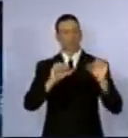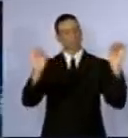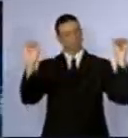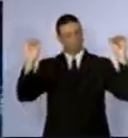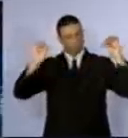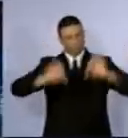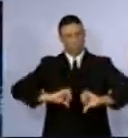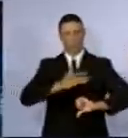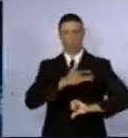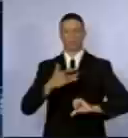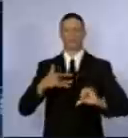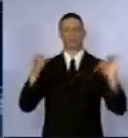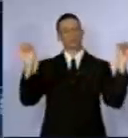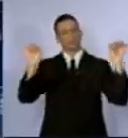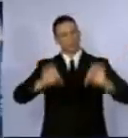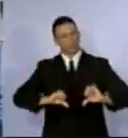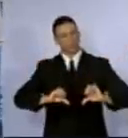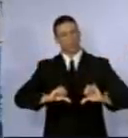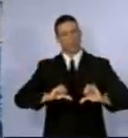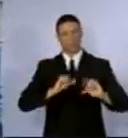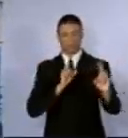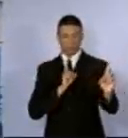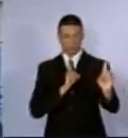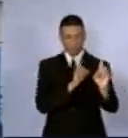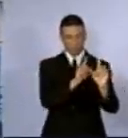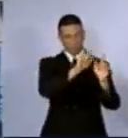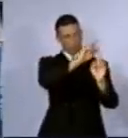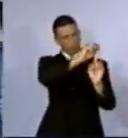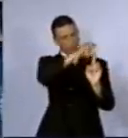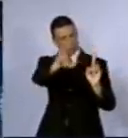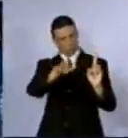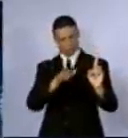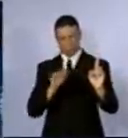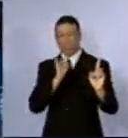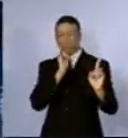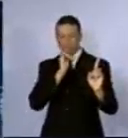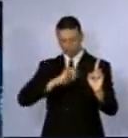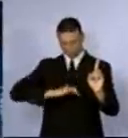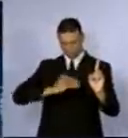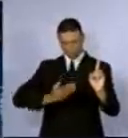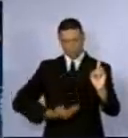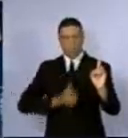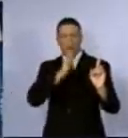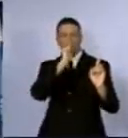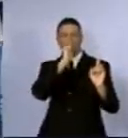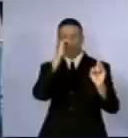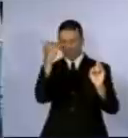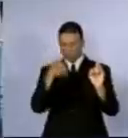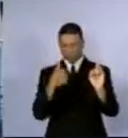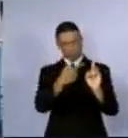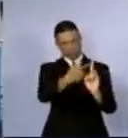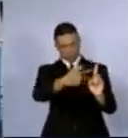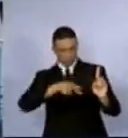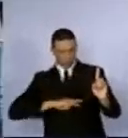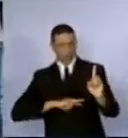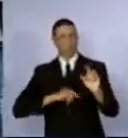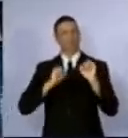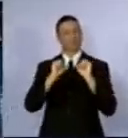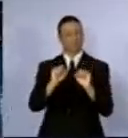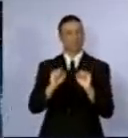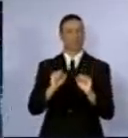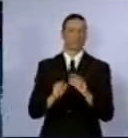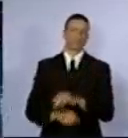danos àquele sujeito à exposição, nesse caso, para o feto. Mas aqui seria a